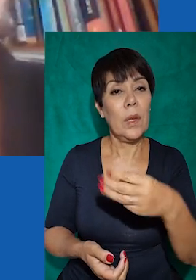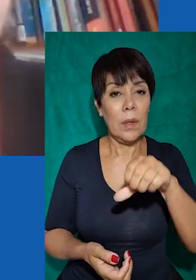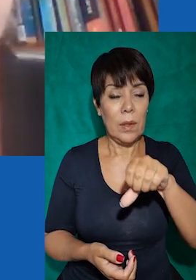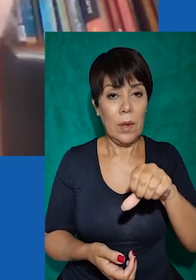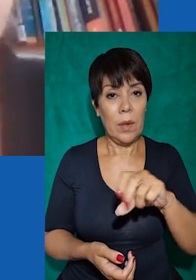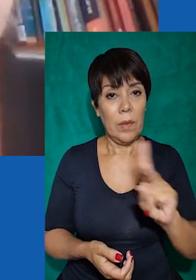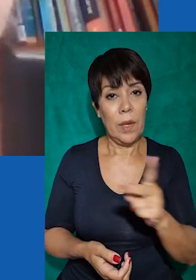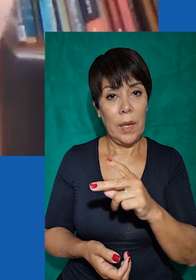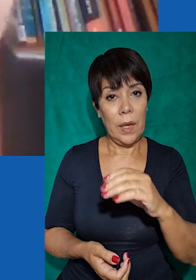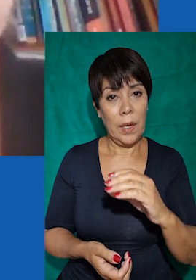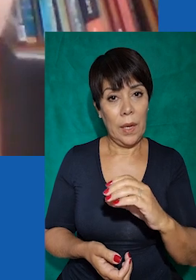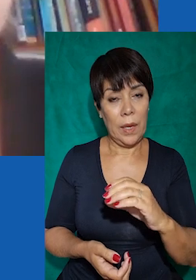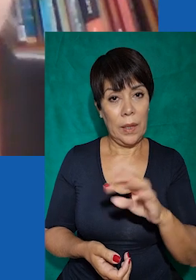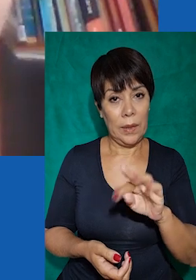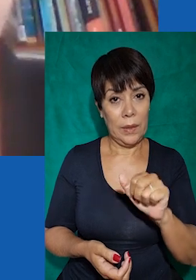5.839 hectares.